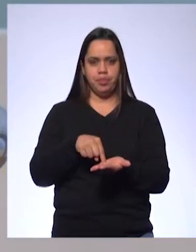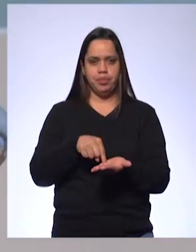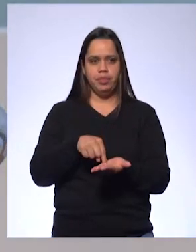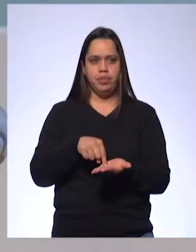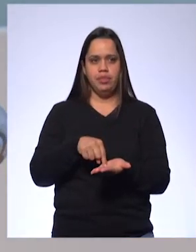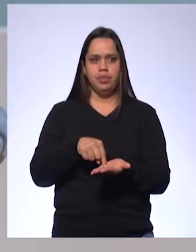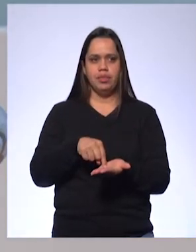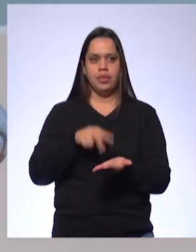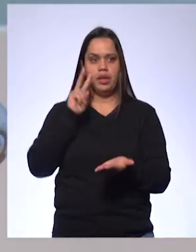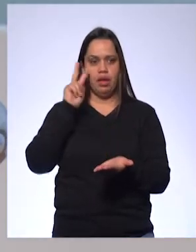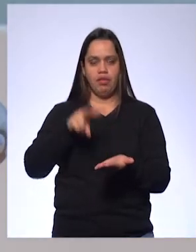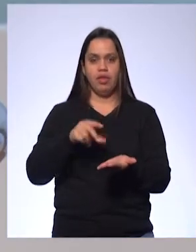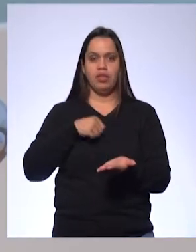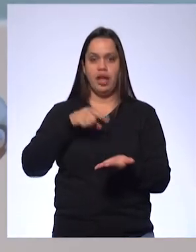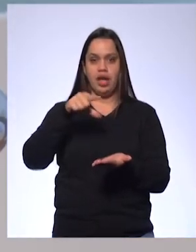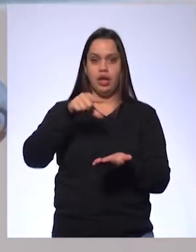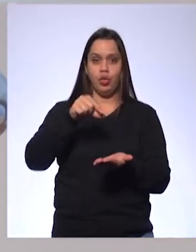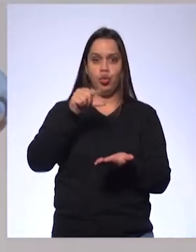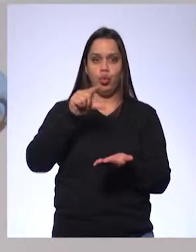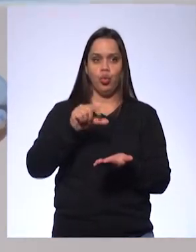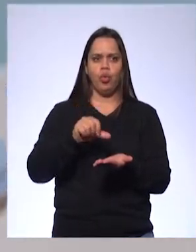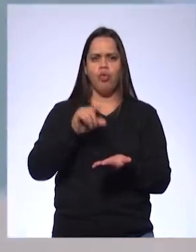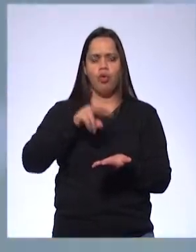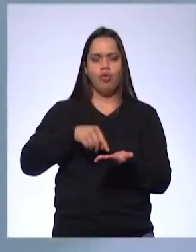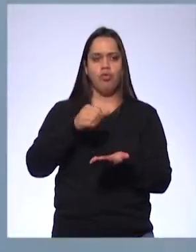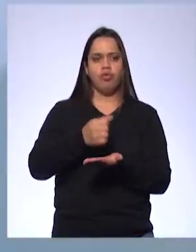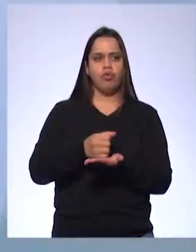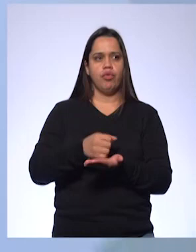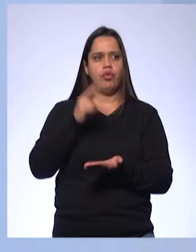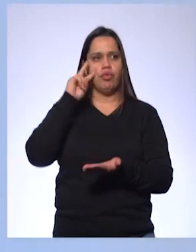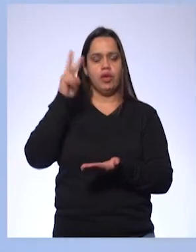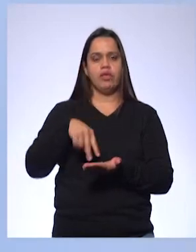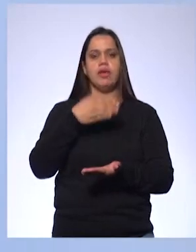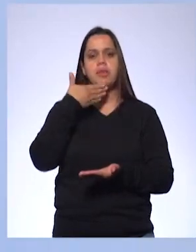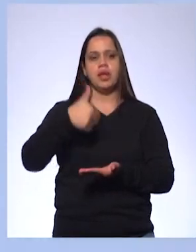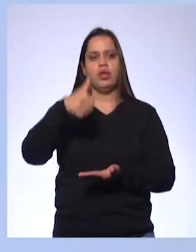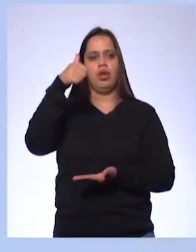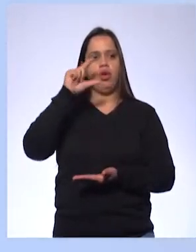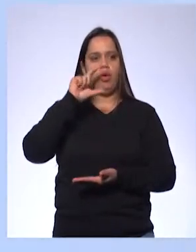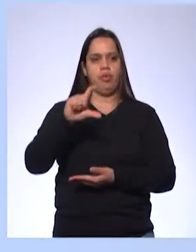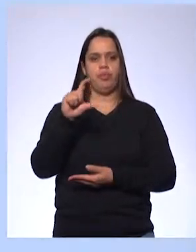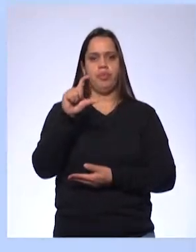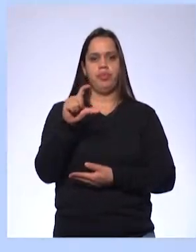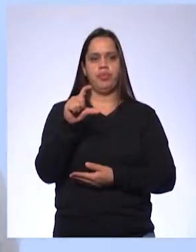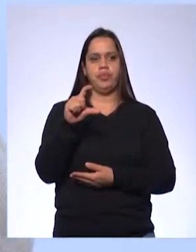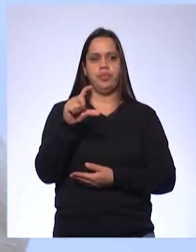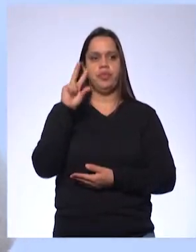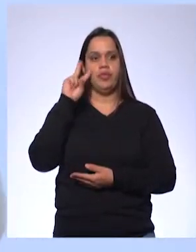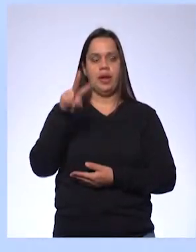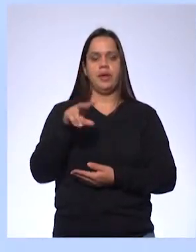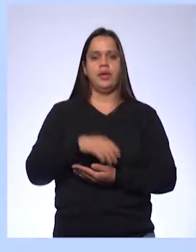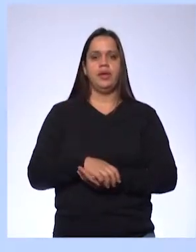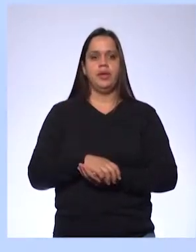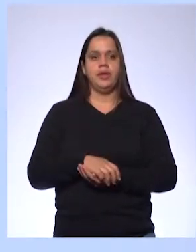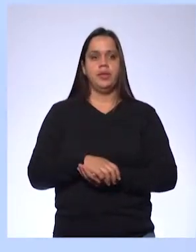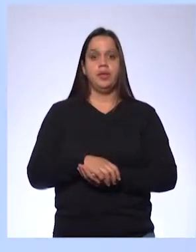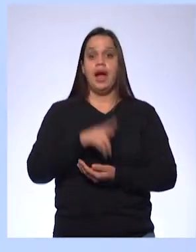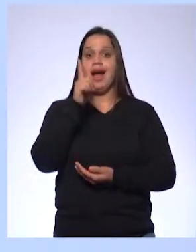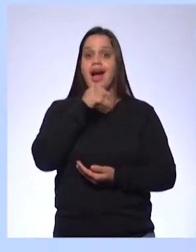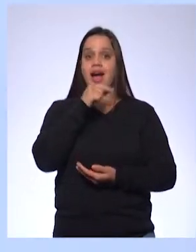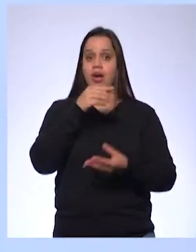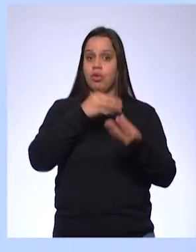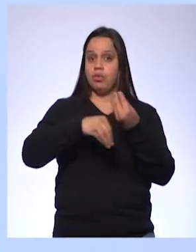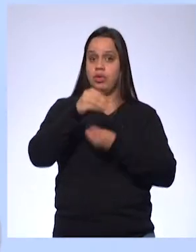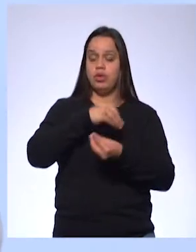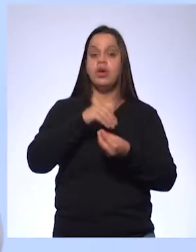Tá vendo? Tem uma gota de óleo. Acho que eu vou levantar. Ó, vou levantar que fica melhor. Ó, tem uma gota de óleo aqui